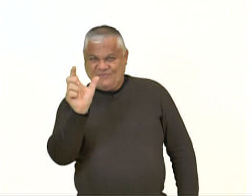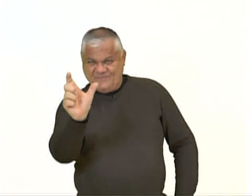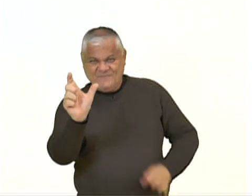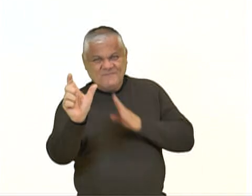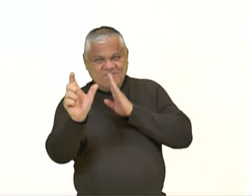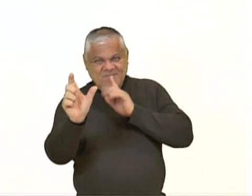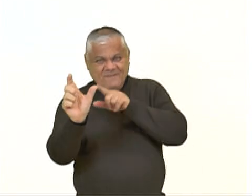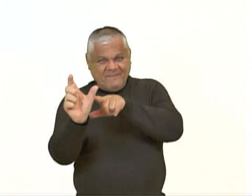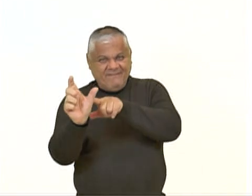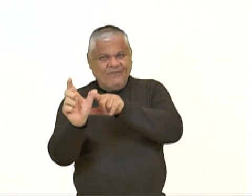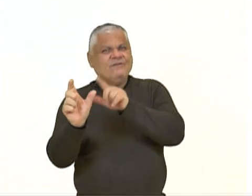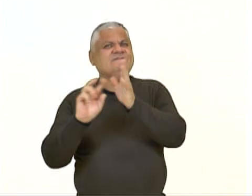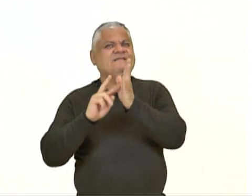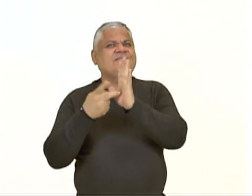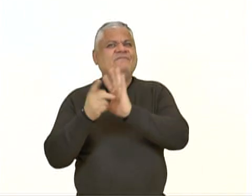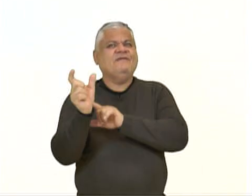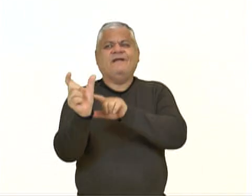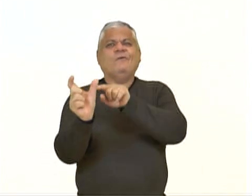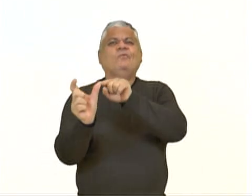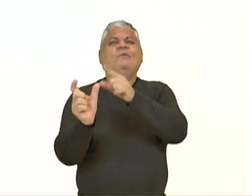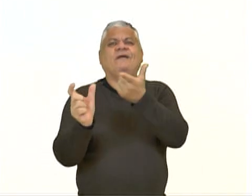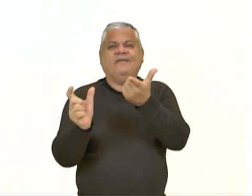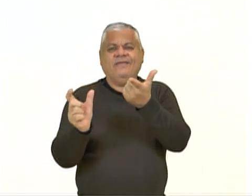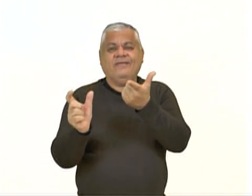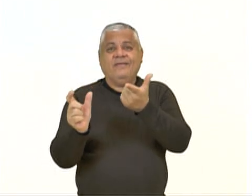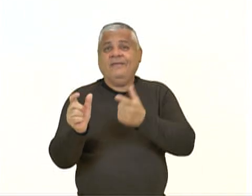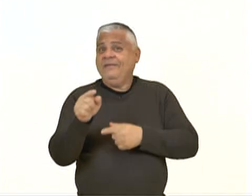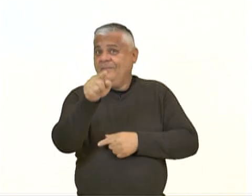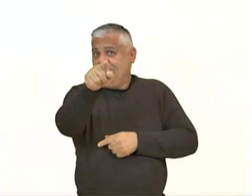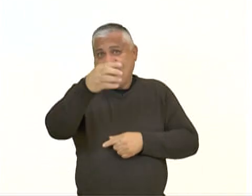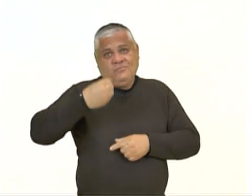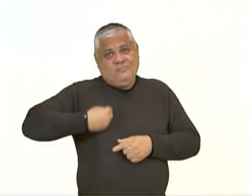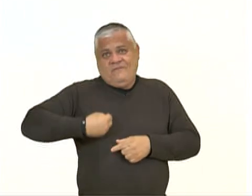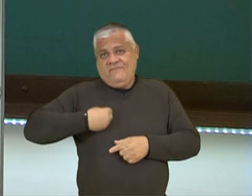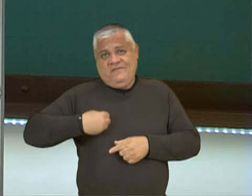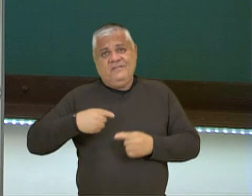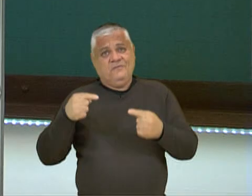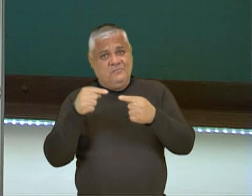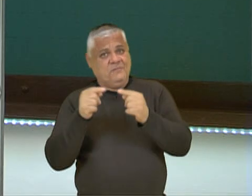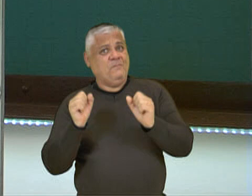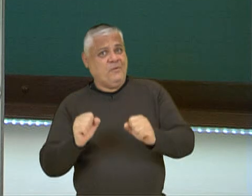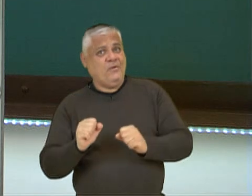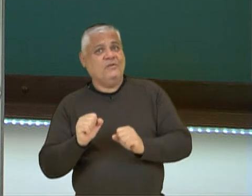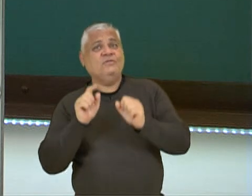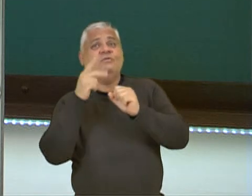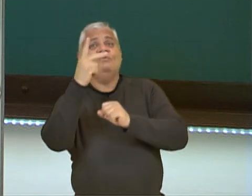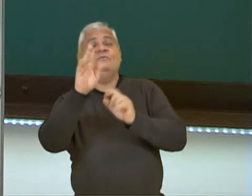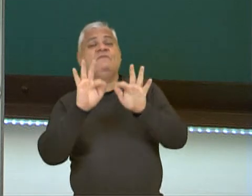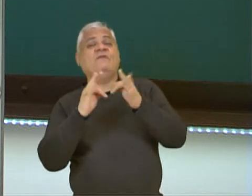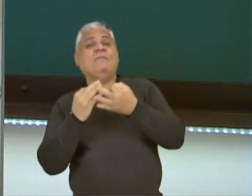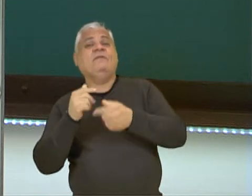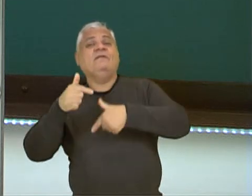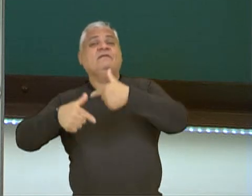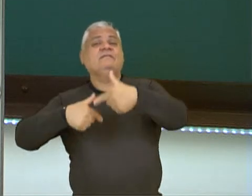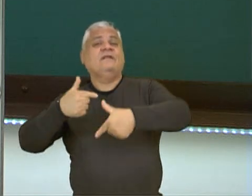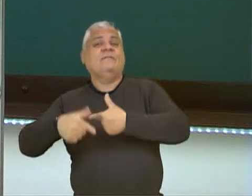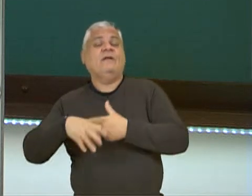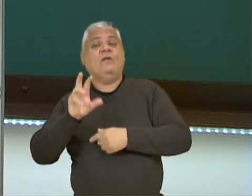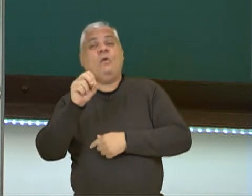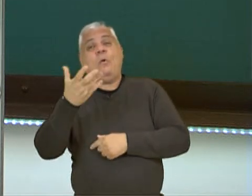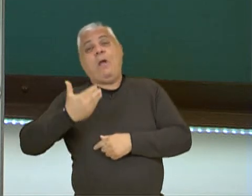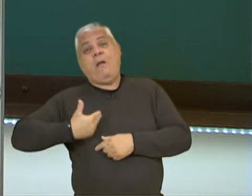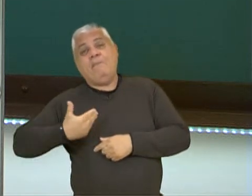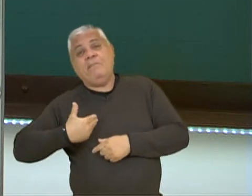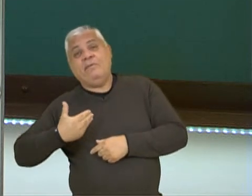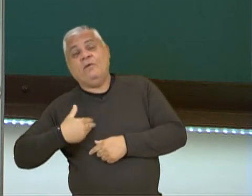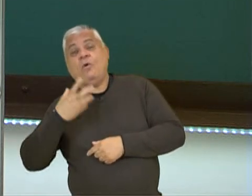Tem ideia do que significa? De repente faz parte da tua realidade, a atividade que a tua família desenvolve, ou que algum conhecido,